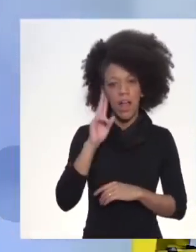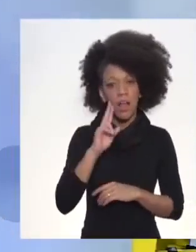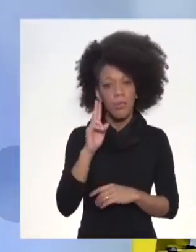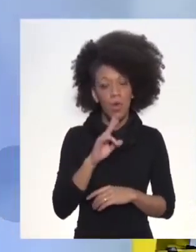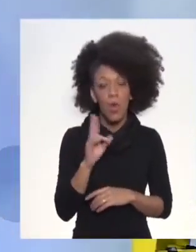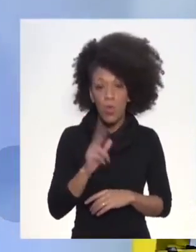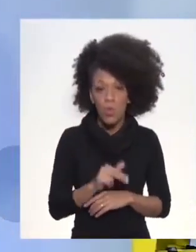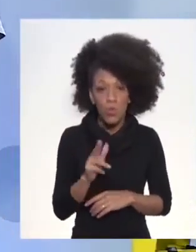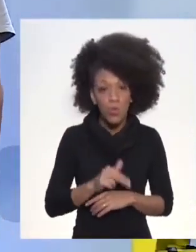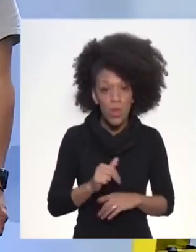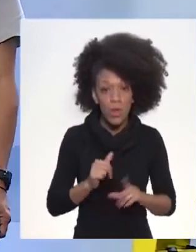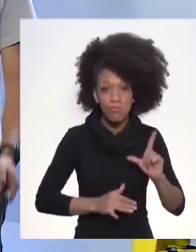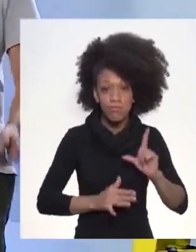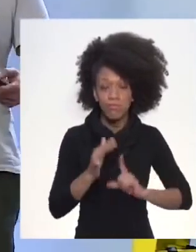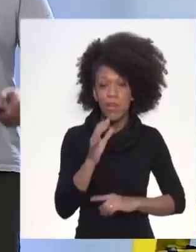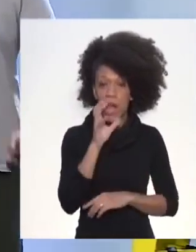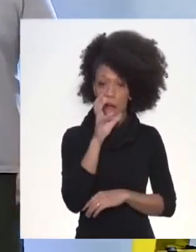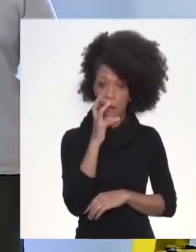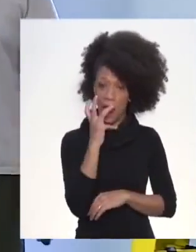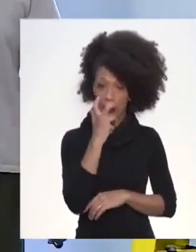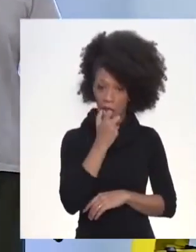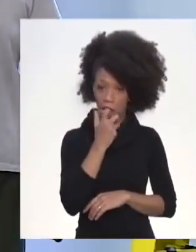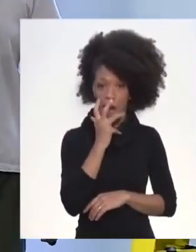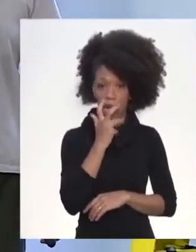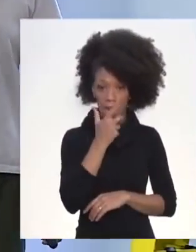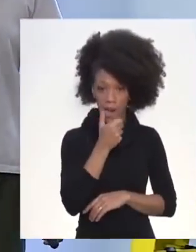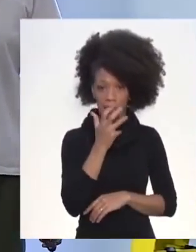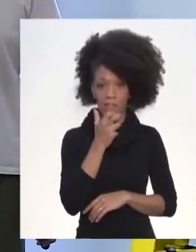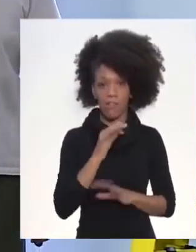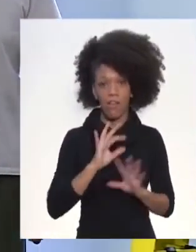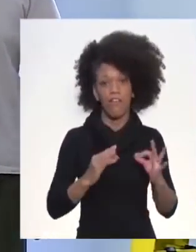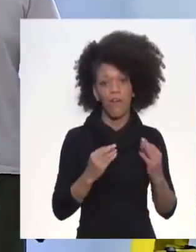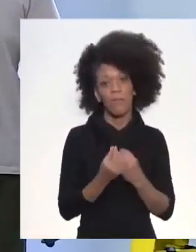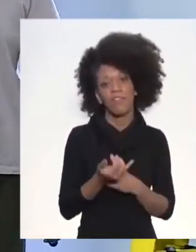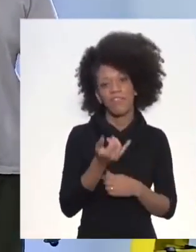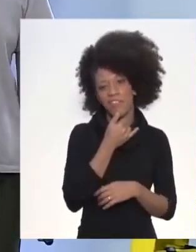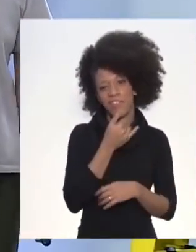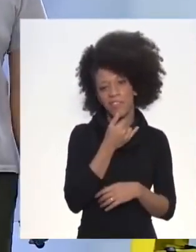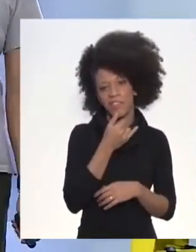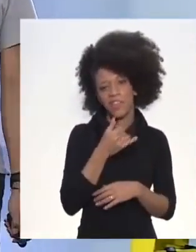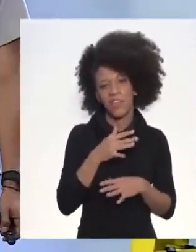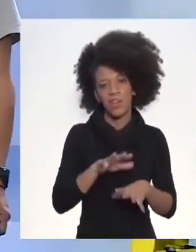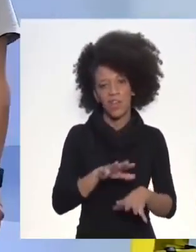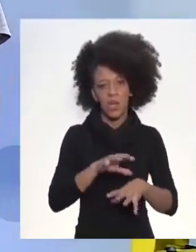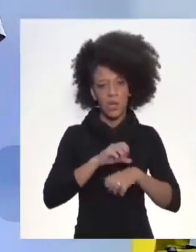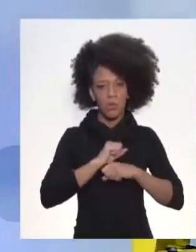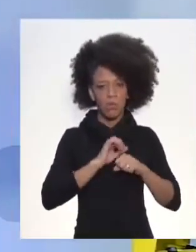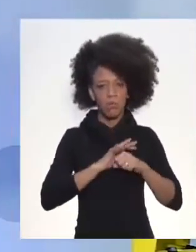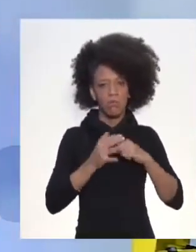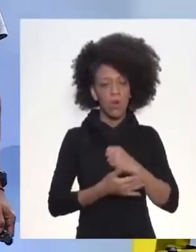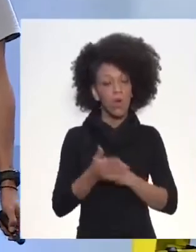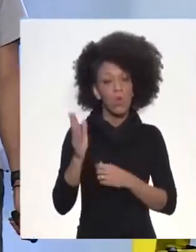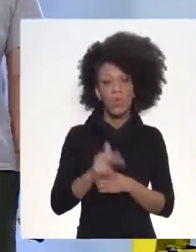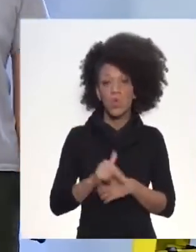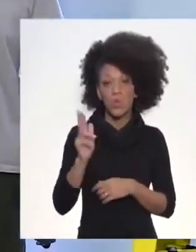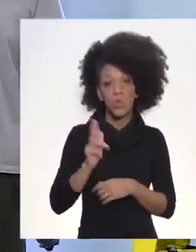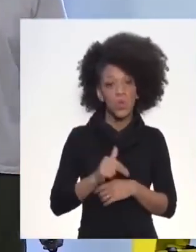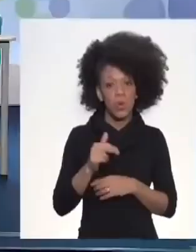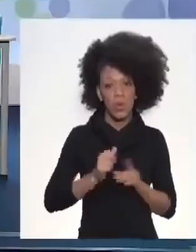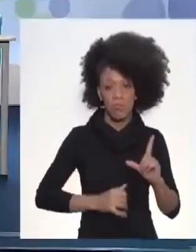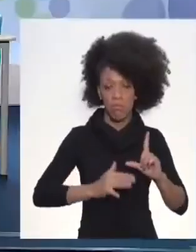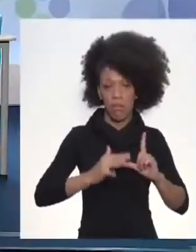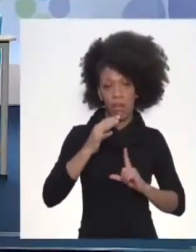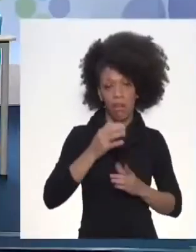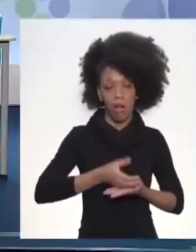tanto suco de laranja na vida. Eu e a minha família, infelizmente, pegamos a Covid, né? Mas nunca tomei tanto suco de laranja